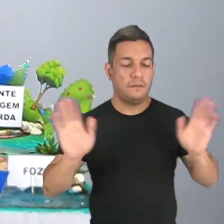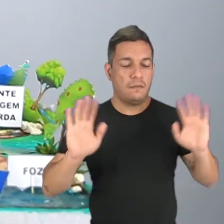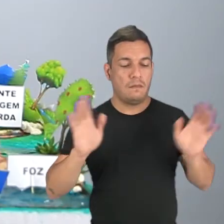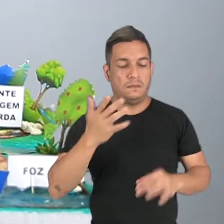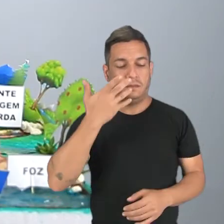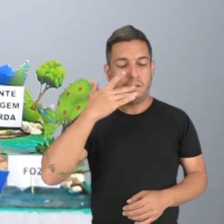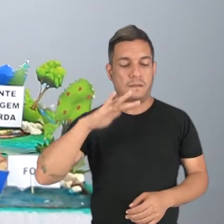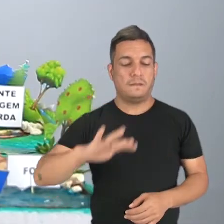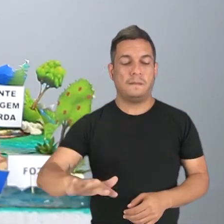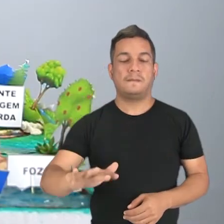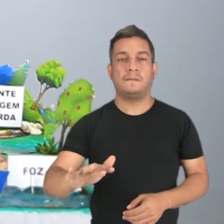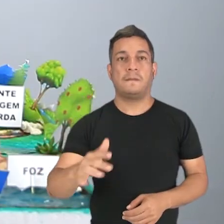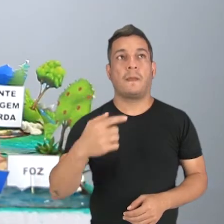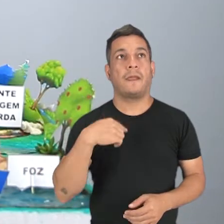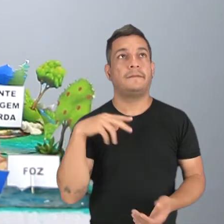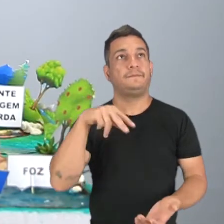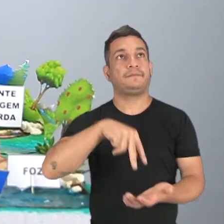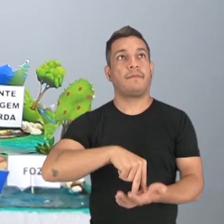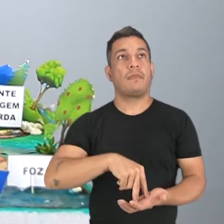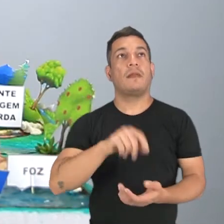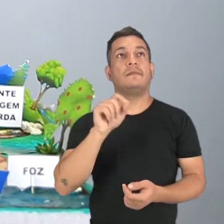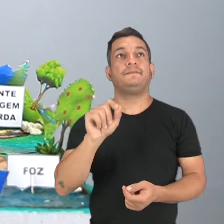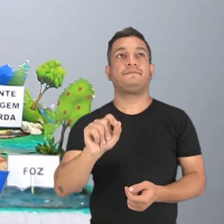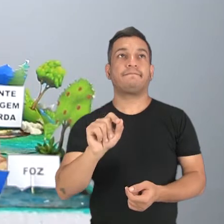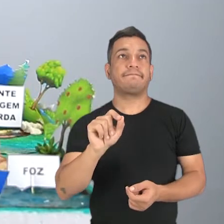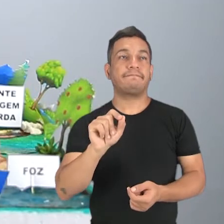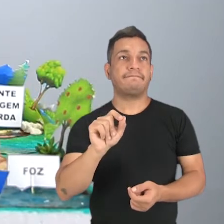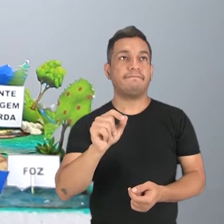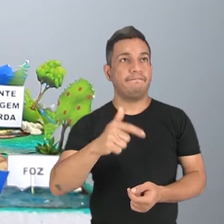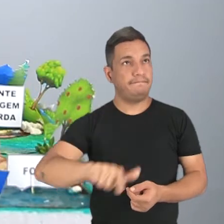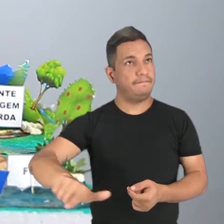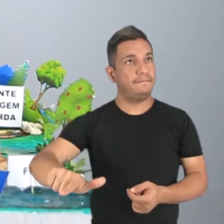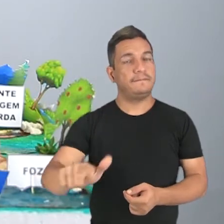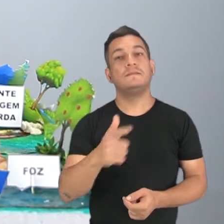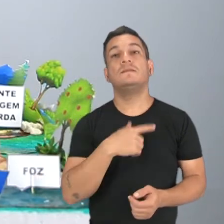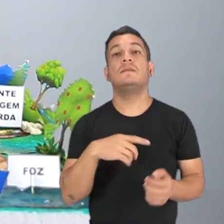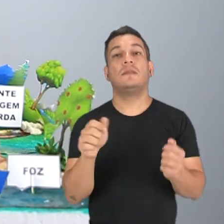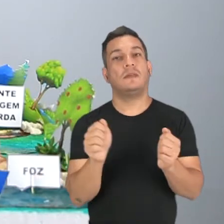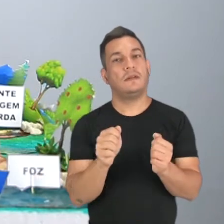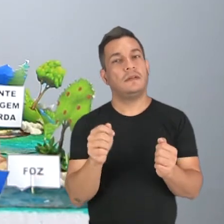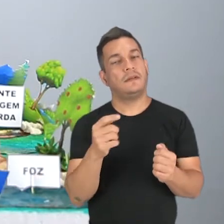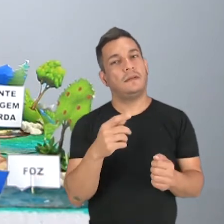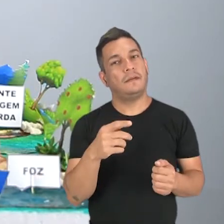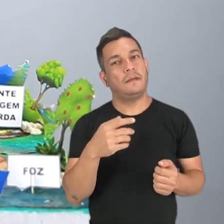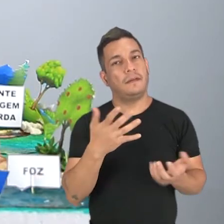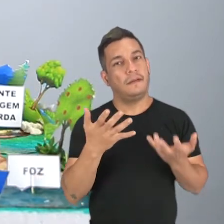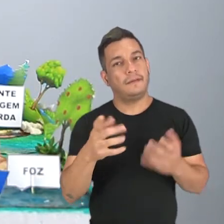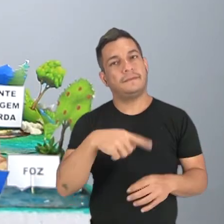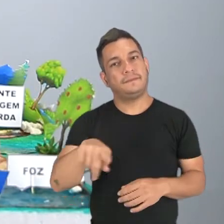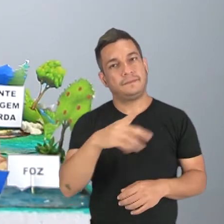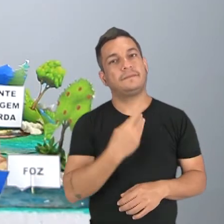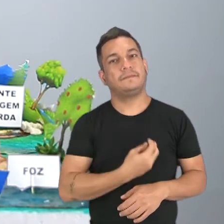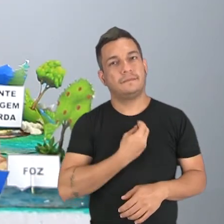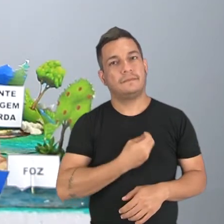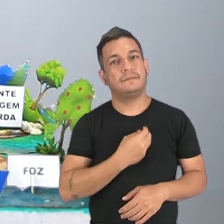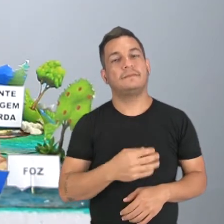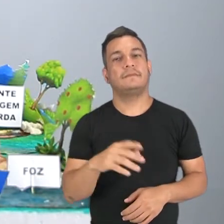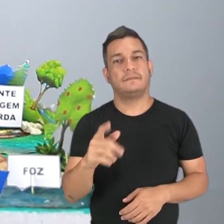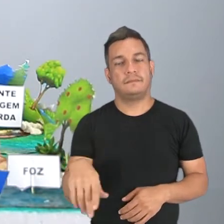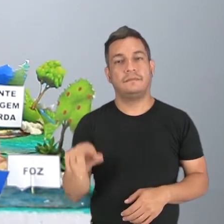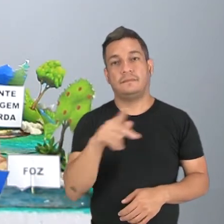Olá, crianças! Estou de volta novamente e conto com a sua presença e a sua participação. Sou a